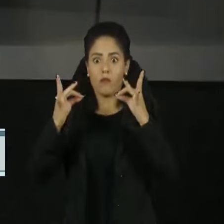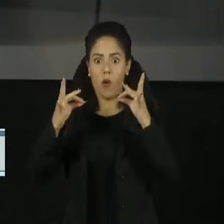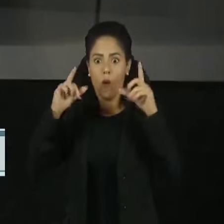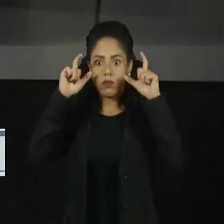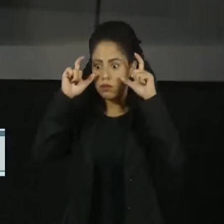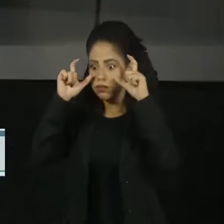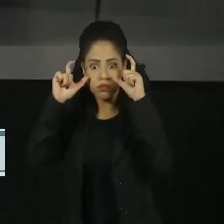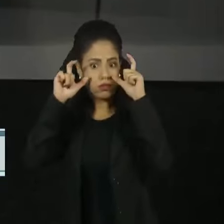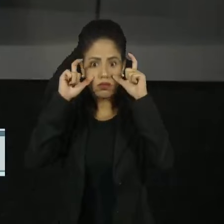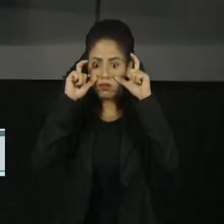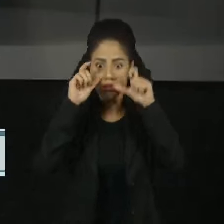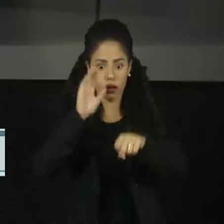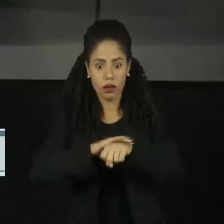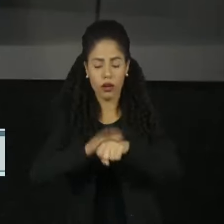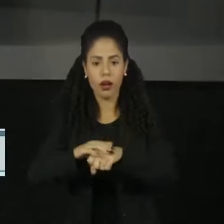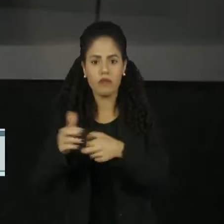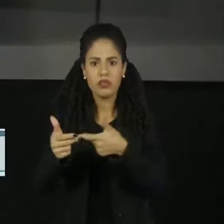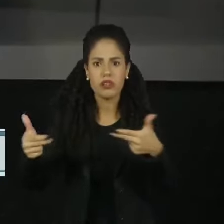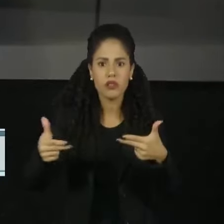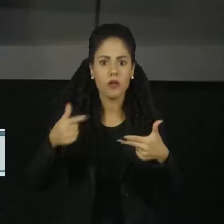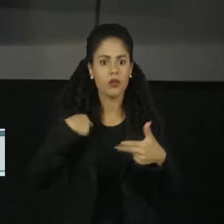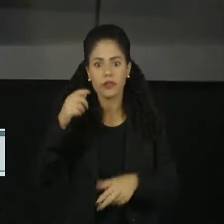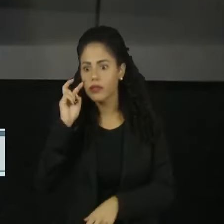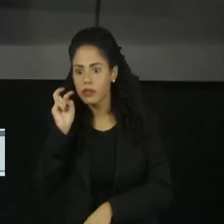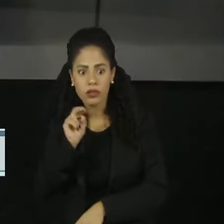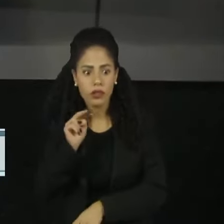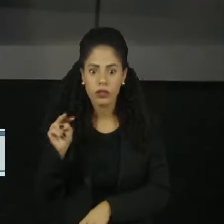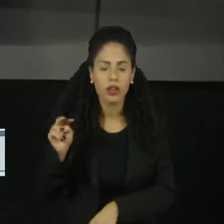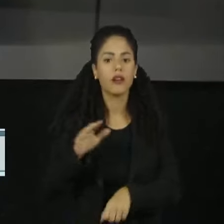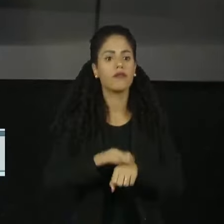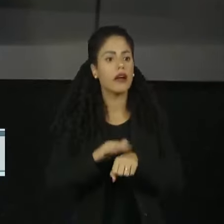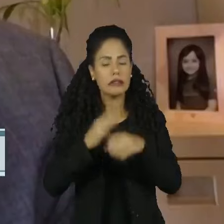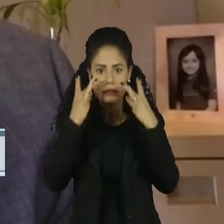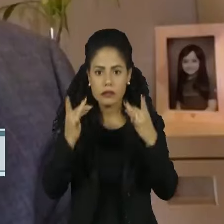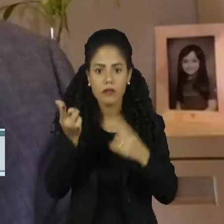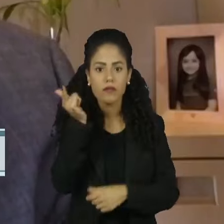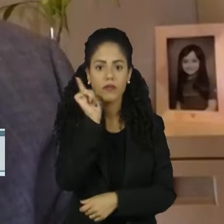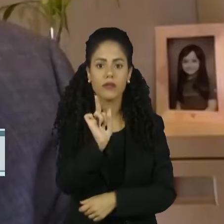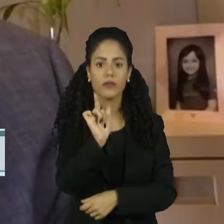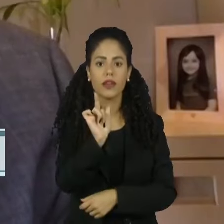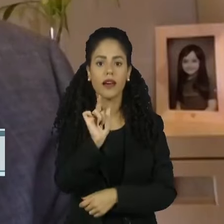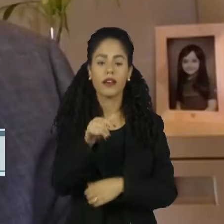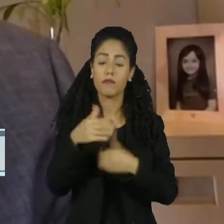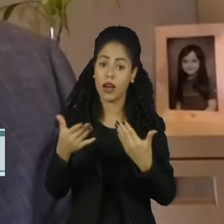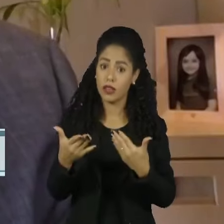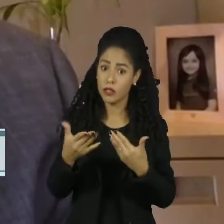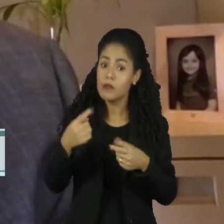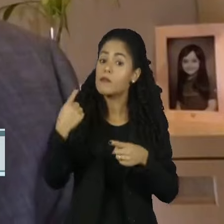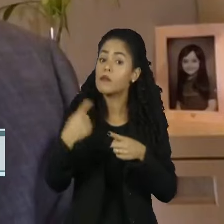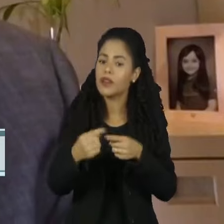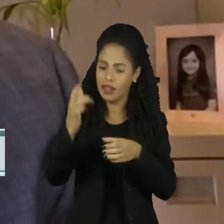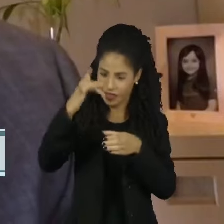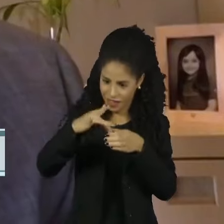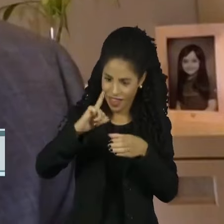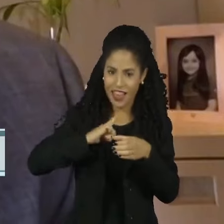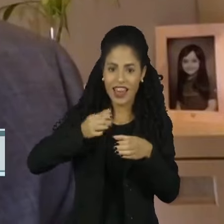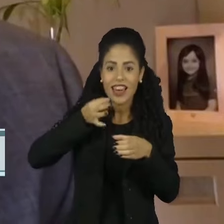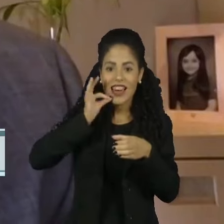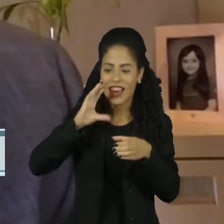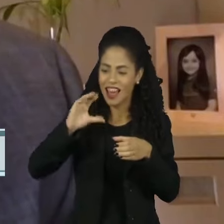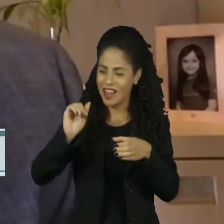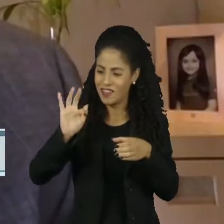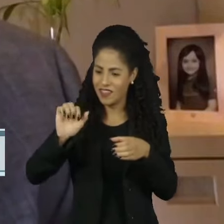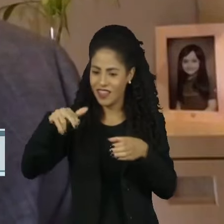aí a pessoa fica mais acordada, mais vigil, um pouco mais atenta. Por outro lado,